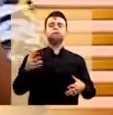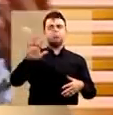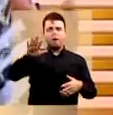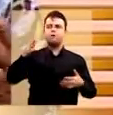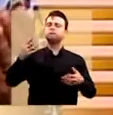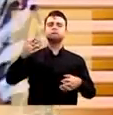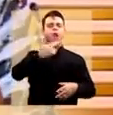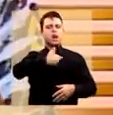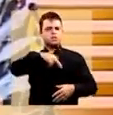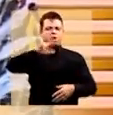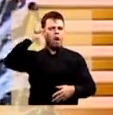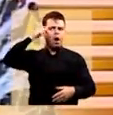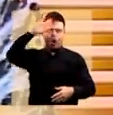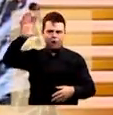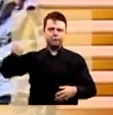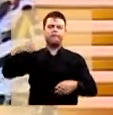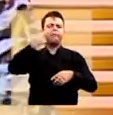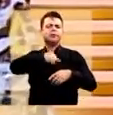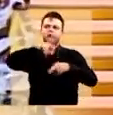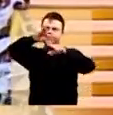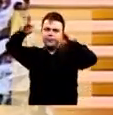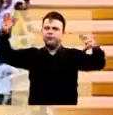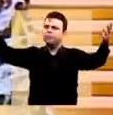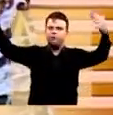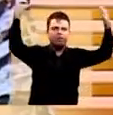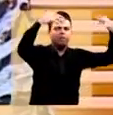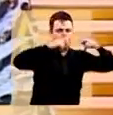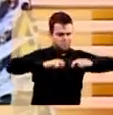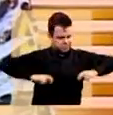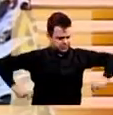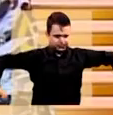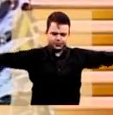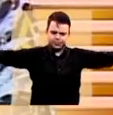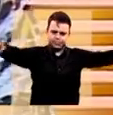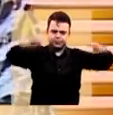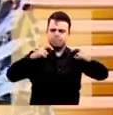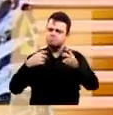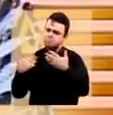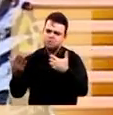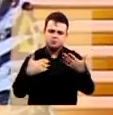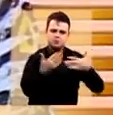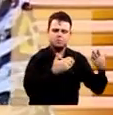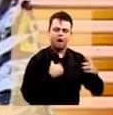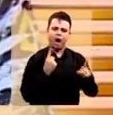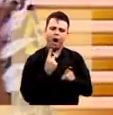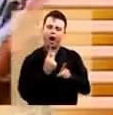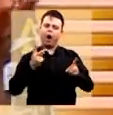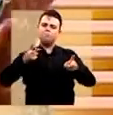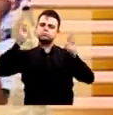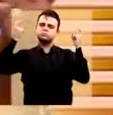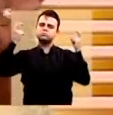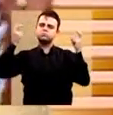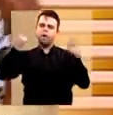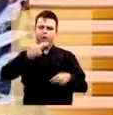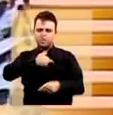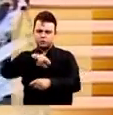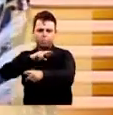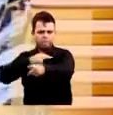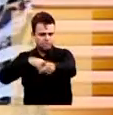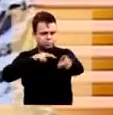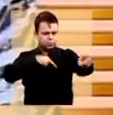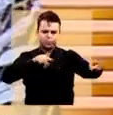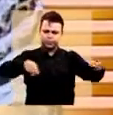uma mesa de religiosidade, porque nós montamos. Claro, sim. Aí você percebe que todas as religiões